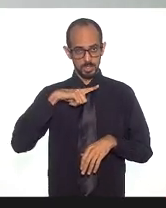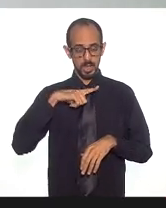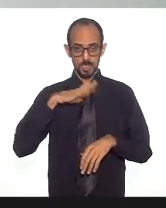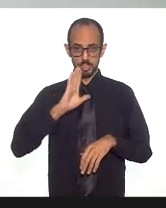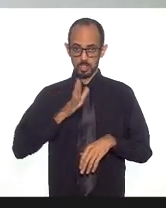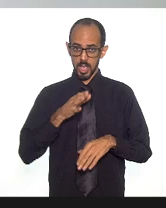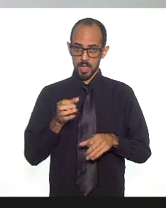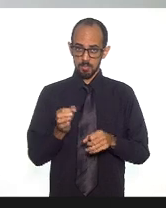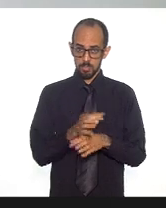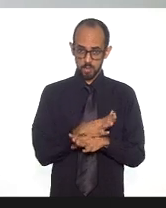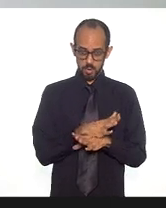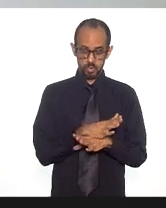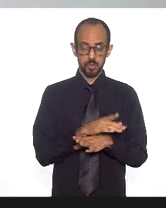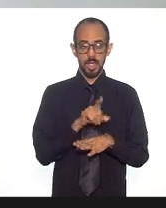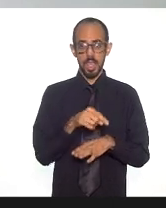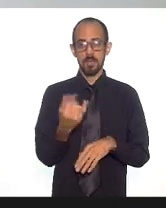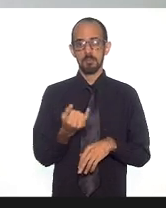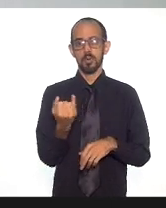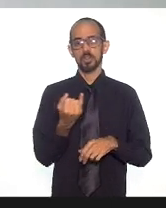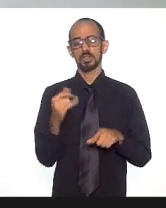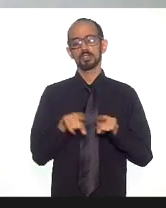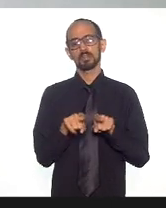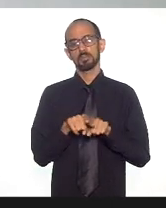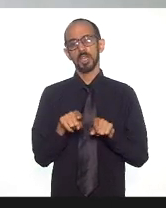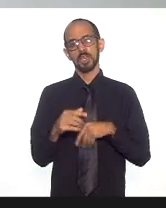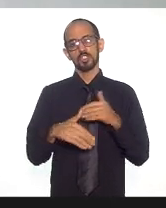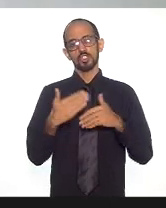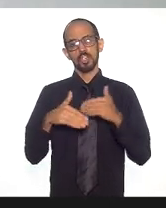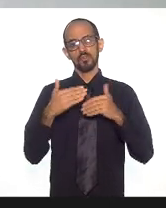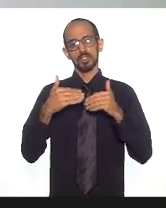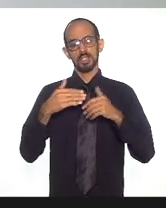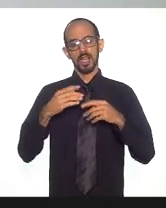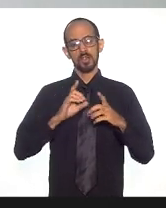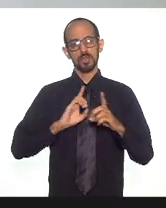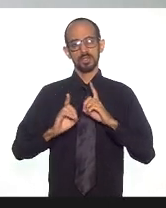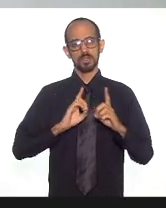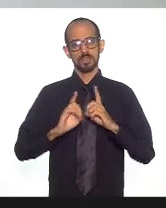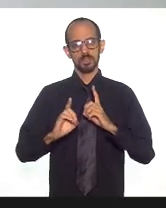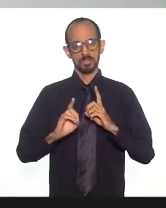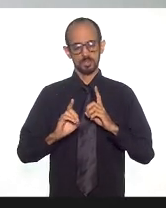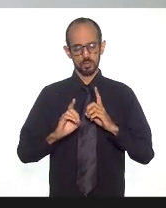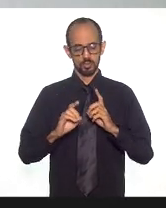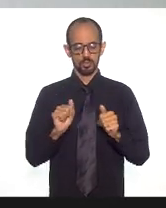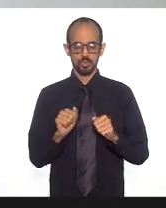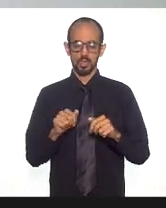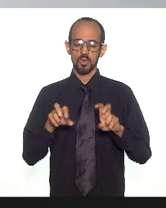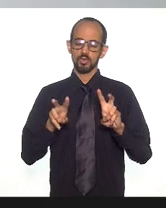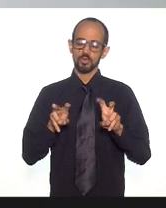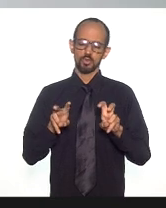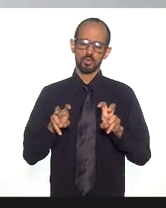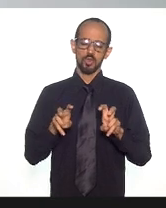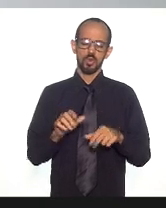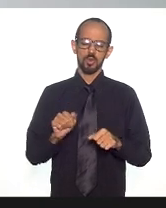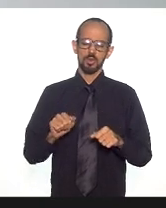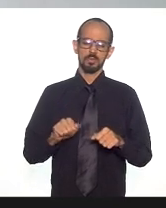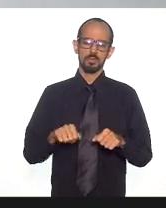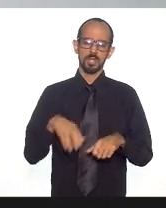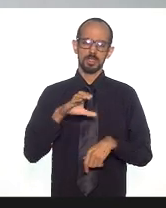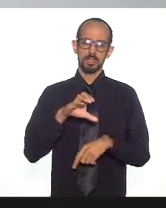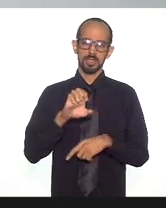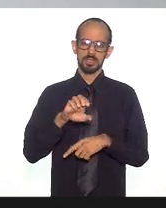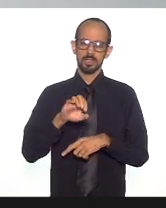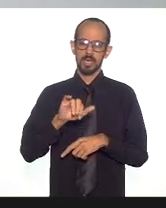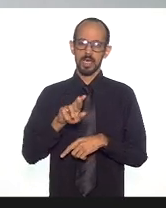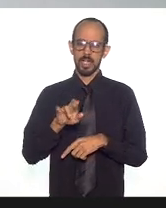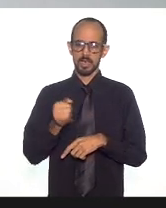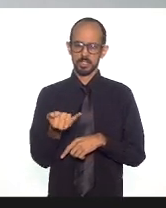constitucionalmente, e achamos que é importante também avançarmos nesse debate com relação à Fundação CCR. Então, temos